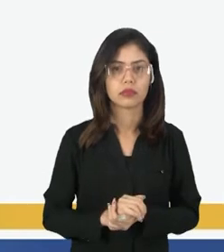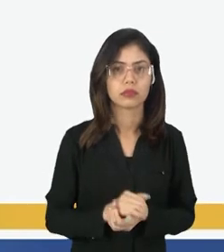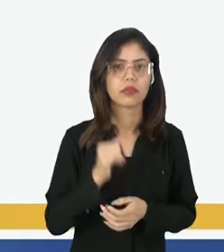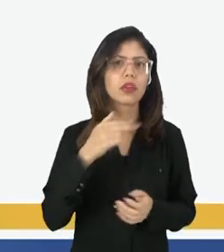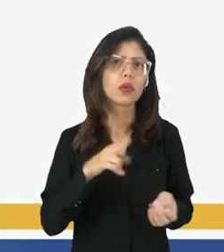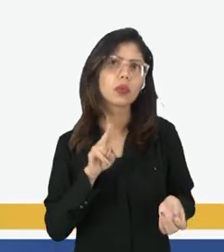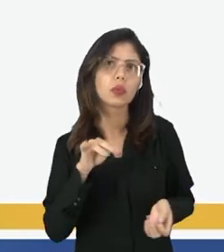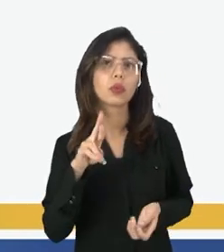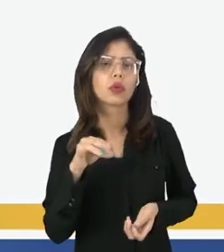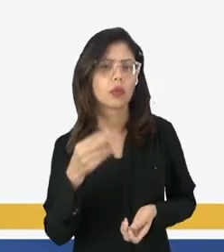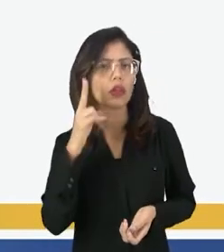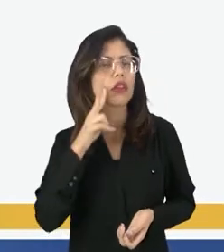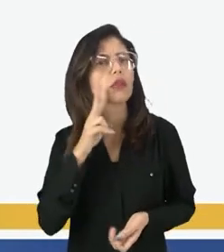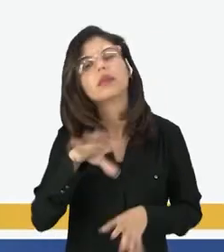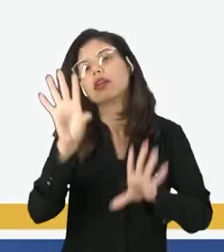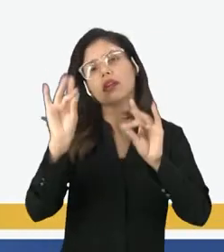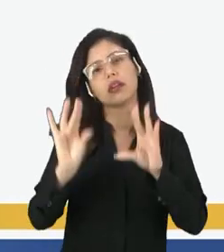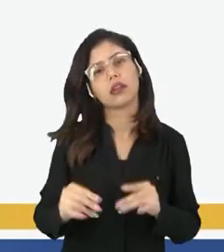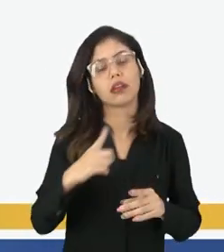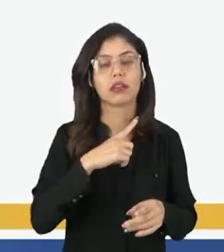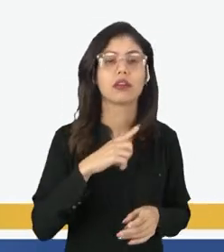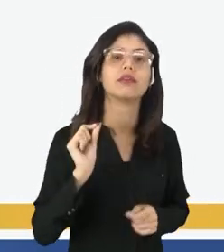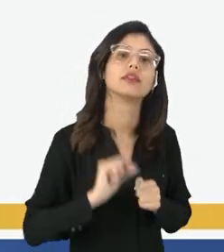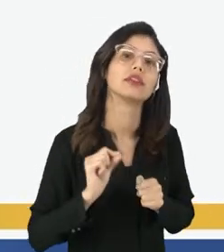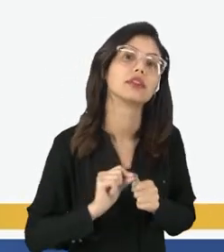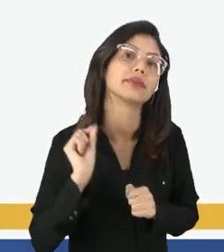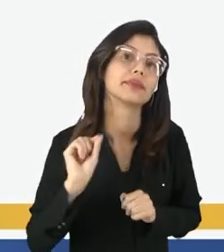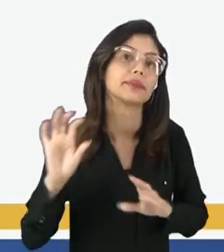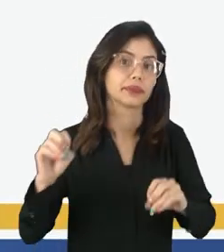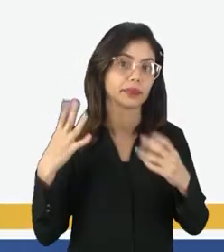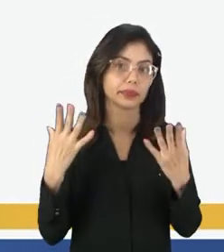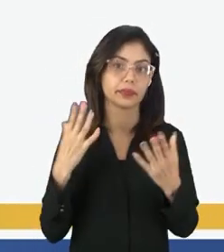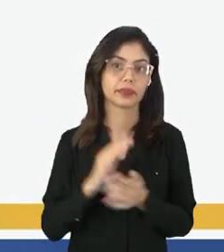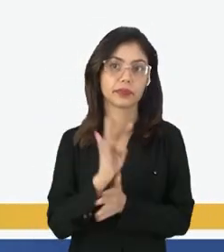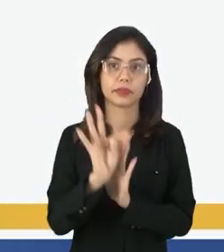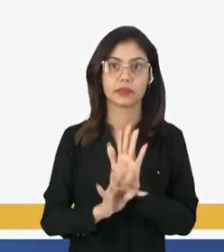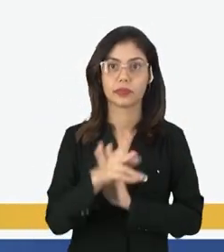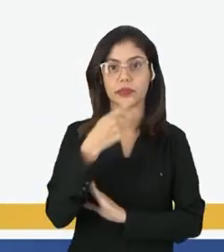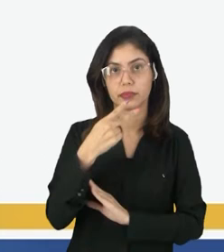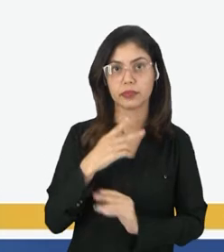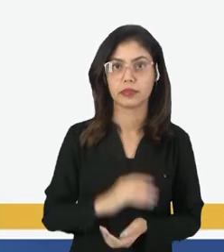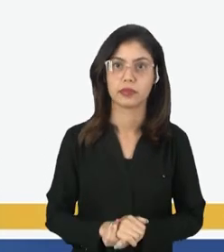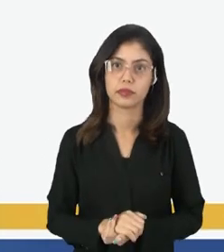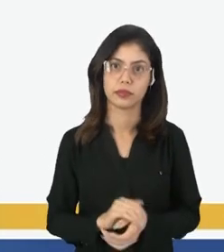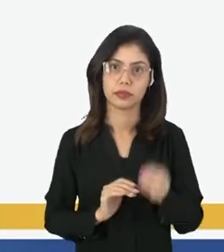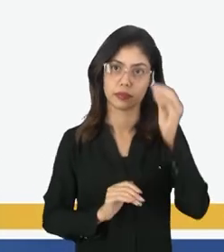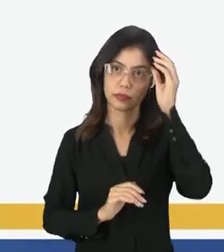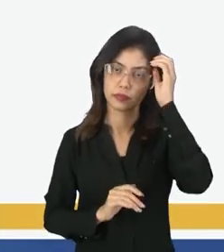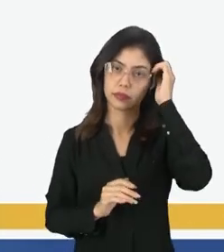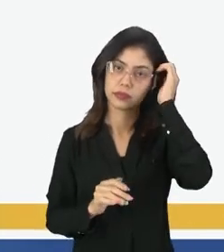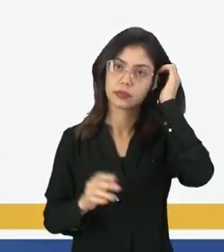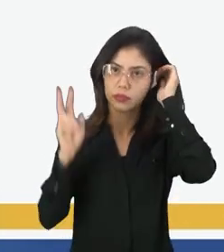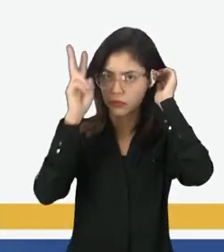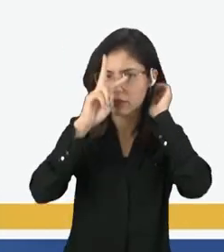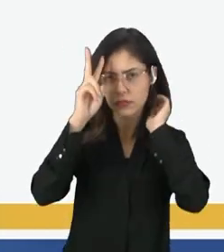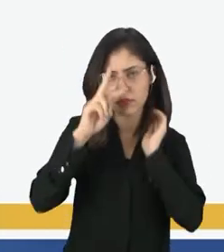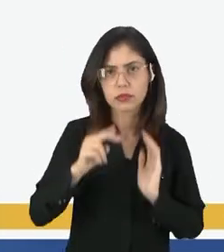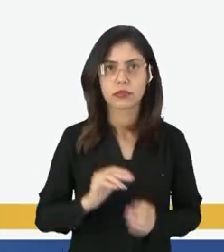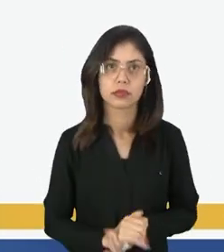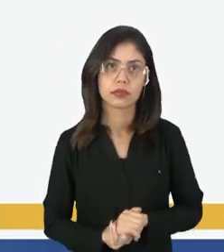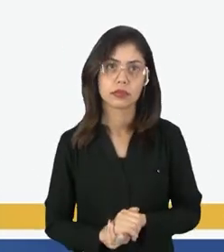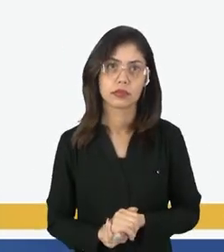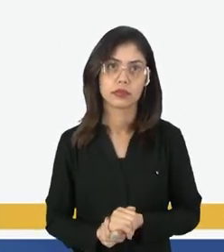EA do urubu lembra Cada um ia fazer o que na fé um texto nós falamos sobre isso se você Lembro